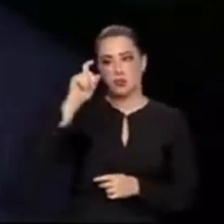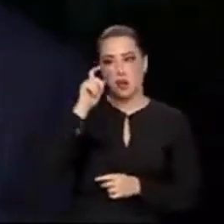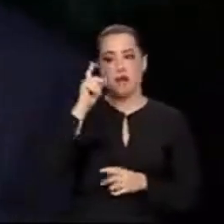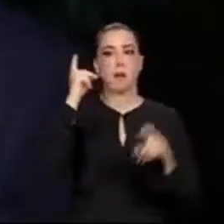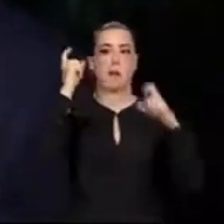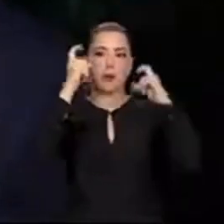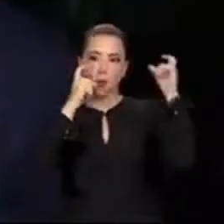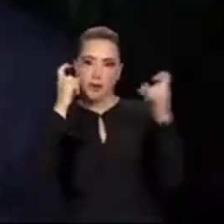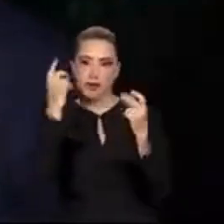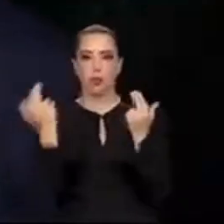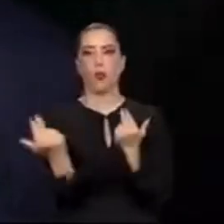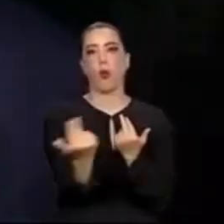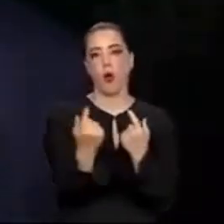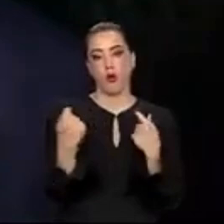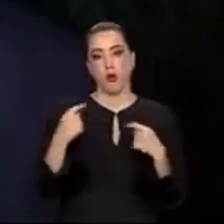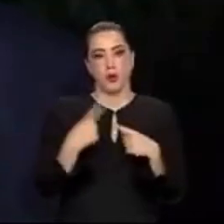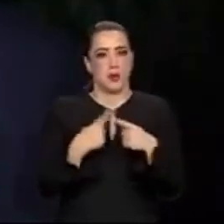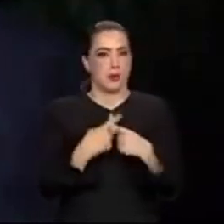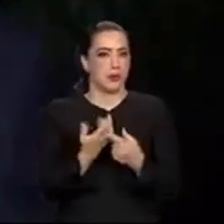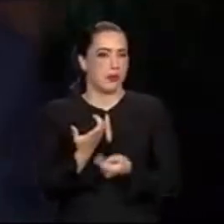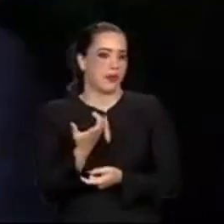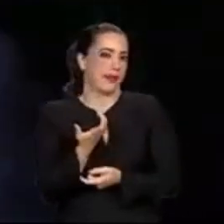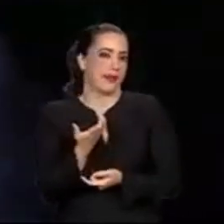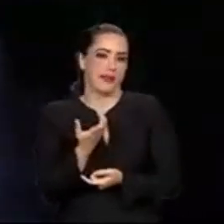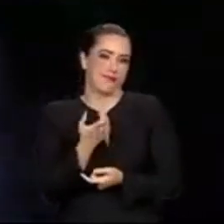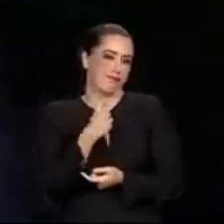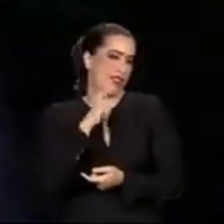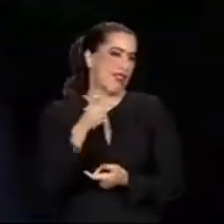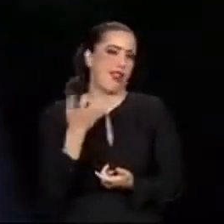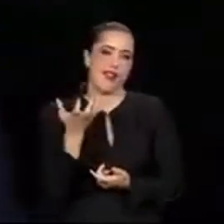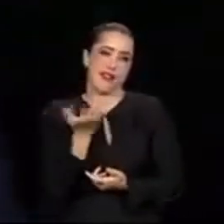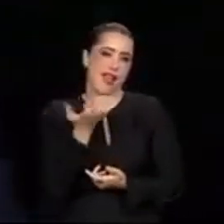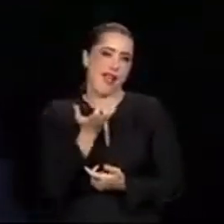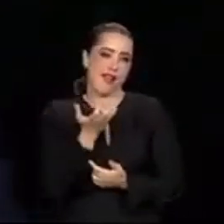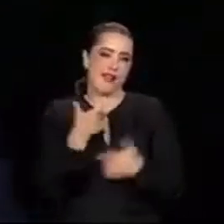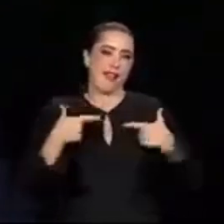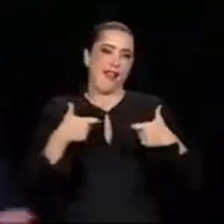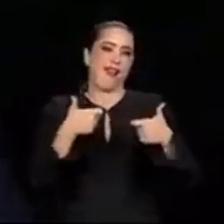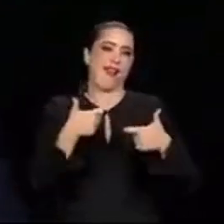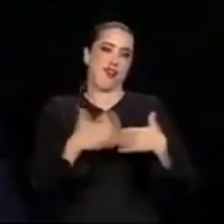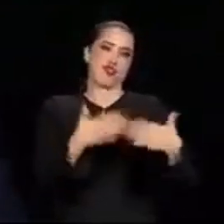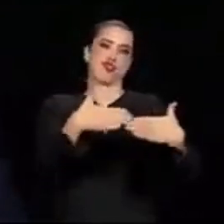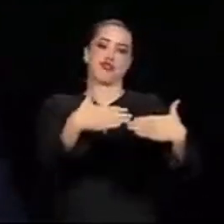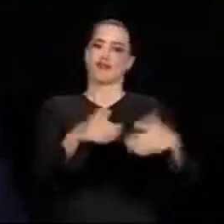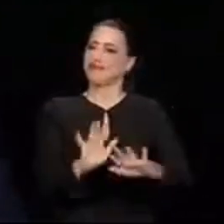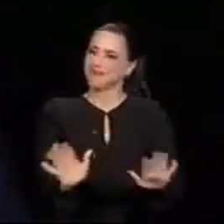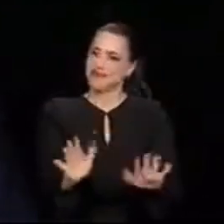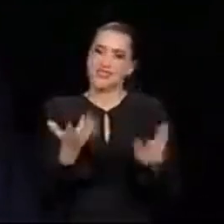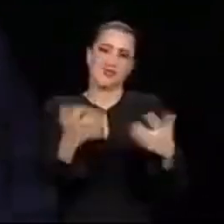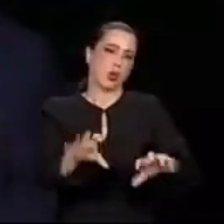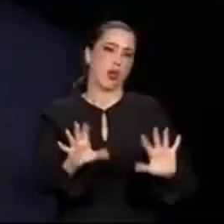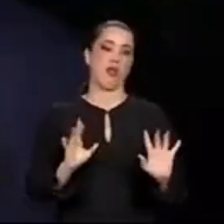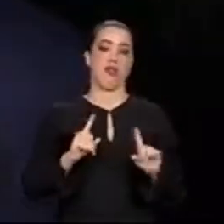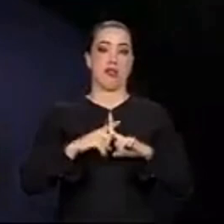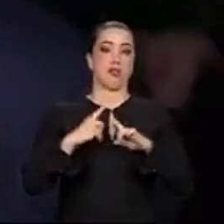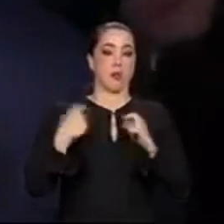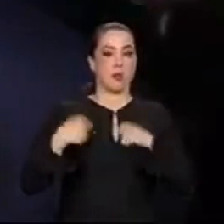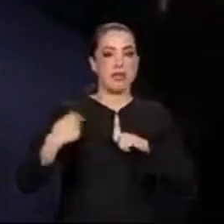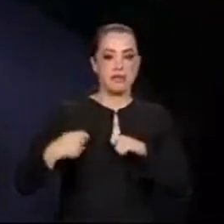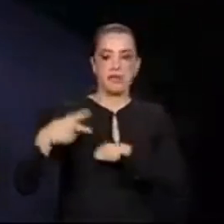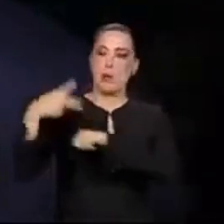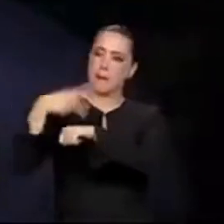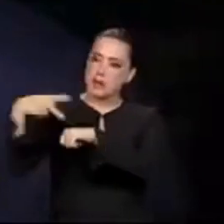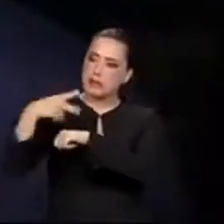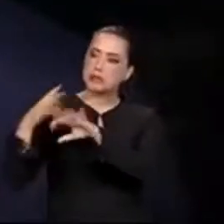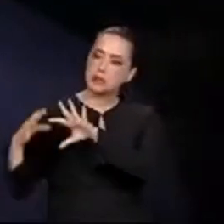preocupação porque ninguém quer que essa guerra continue e é preciso que tenha parceiros capaz de